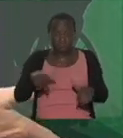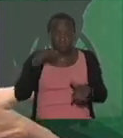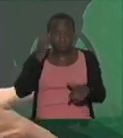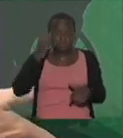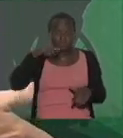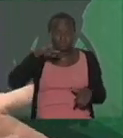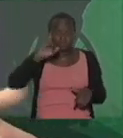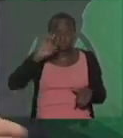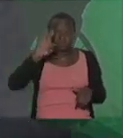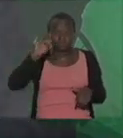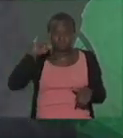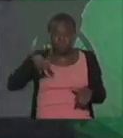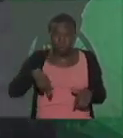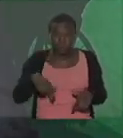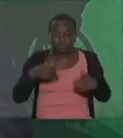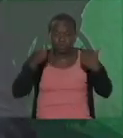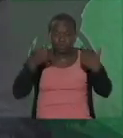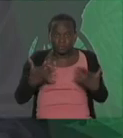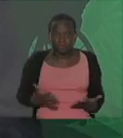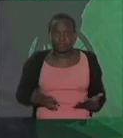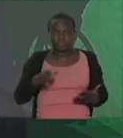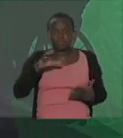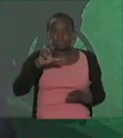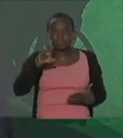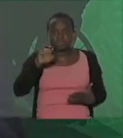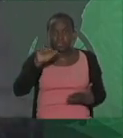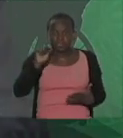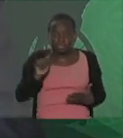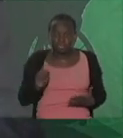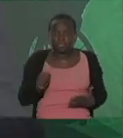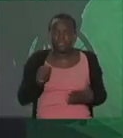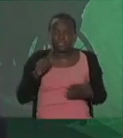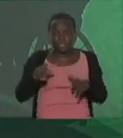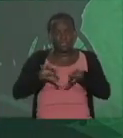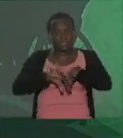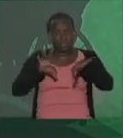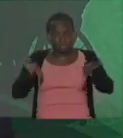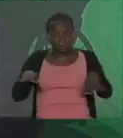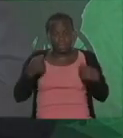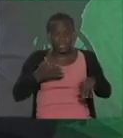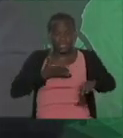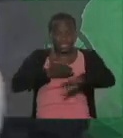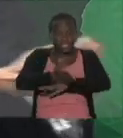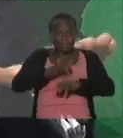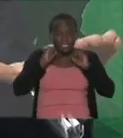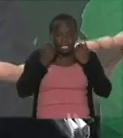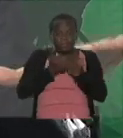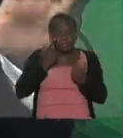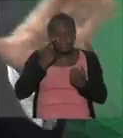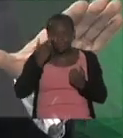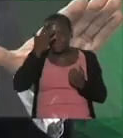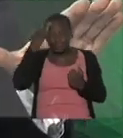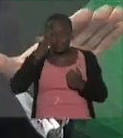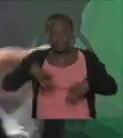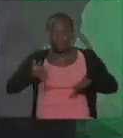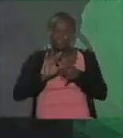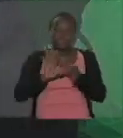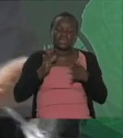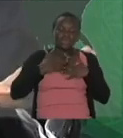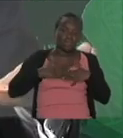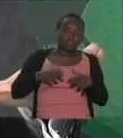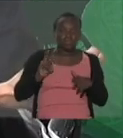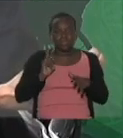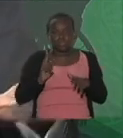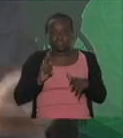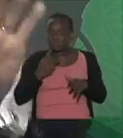o deputado Milton Rangel fez o Creia uma entidade independente precisa ter acesso ao Maracanã para tranquilizar a população e o torcedor